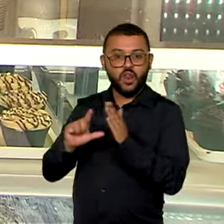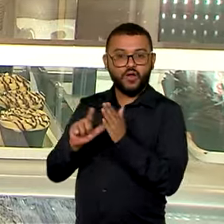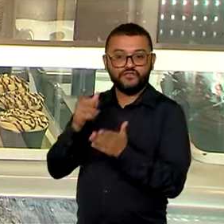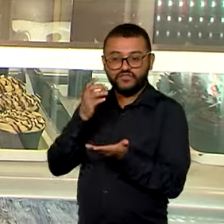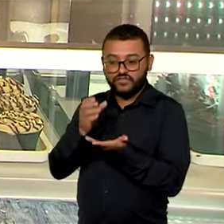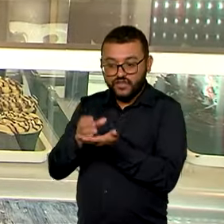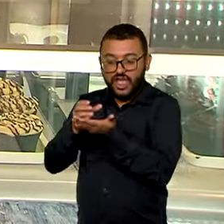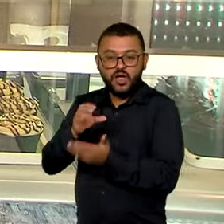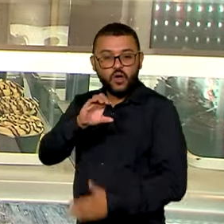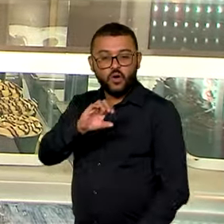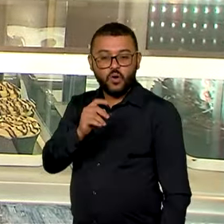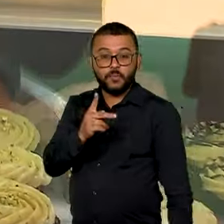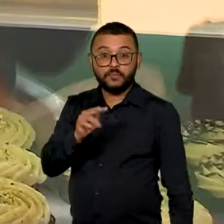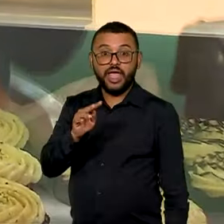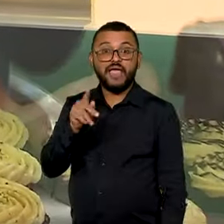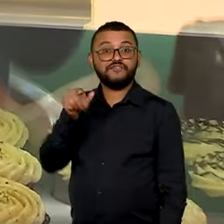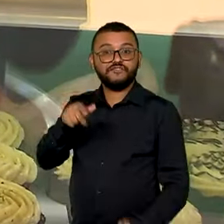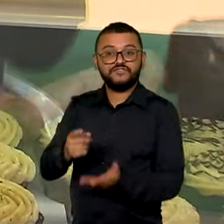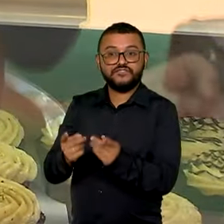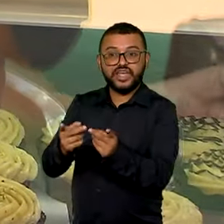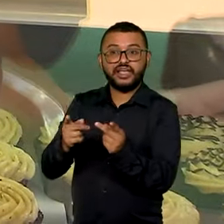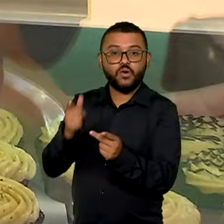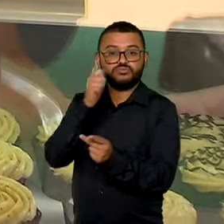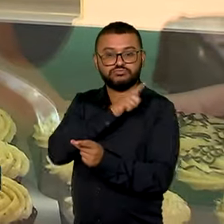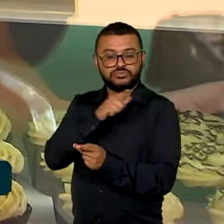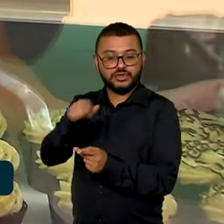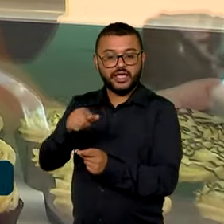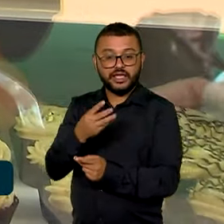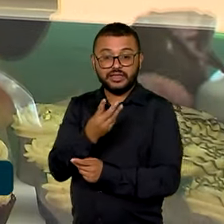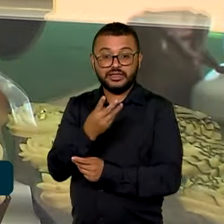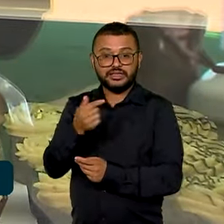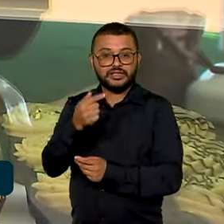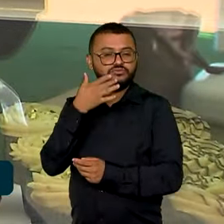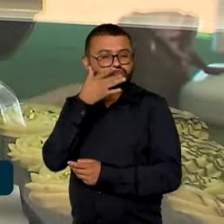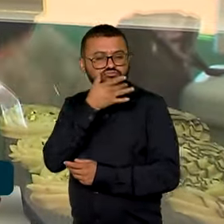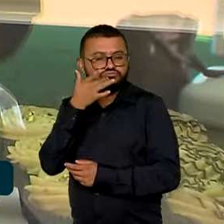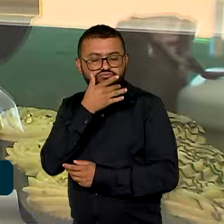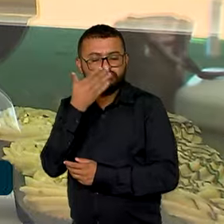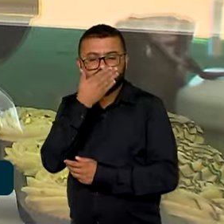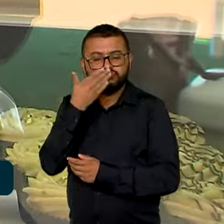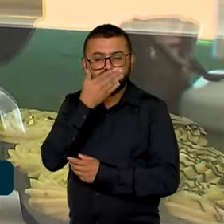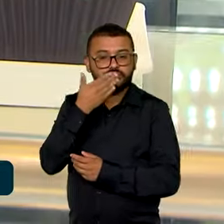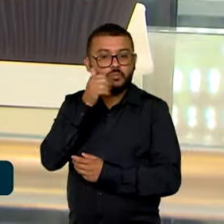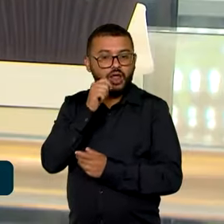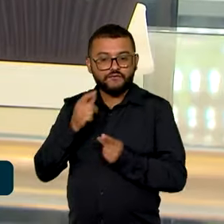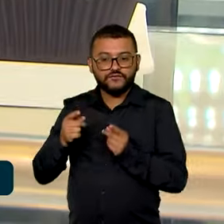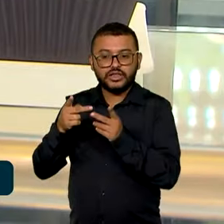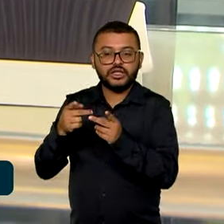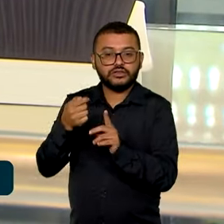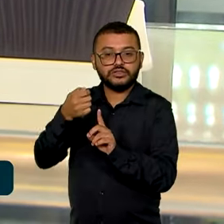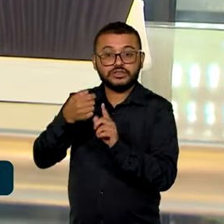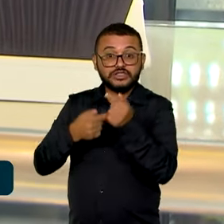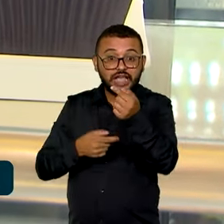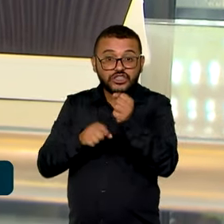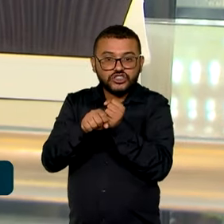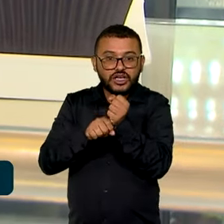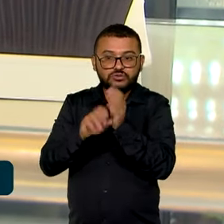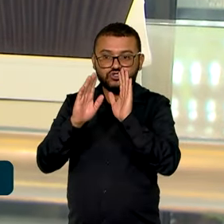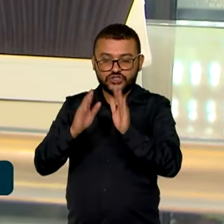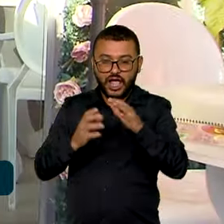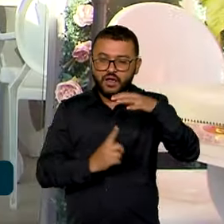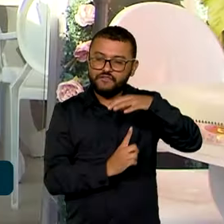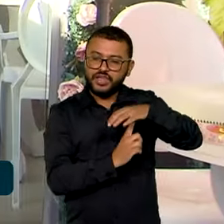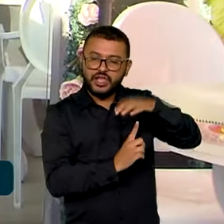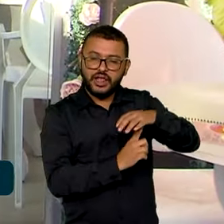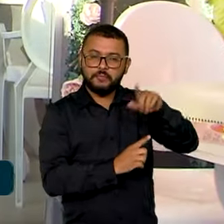cupcake reina absoluto. São 37 sabores. Ela começou a vender o doce há 7 anos em uma feira em